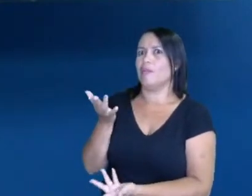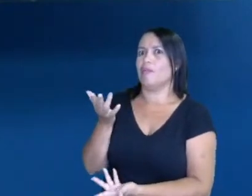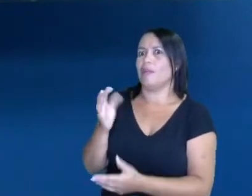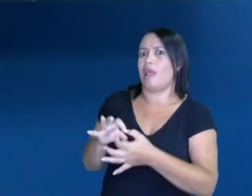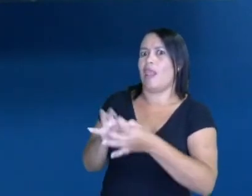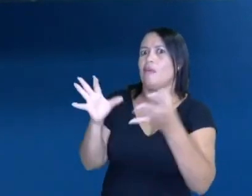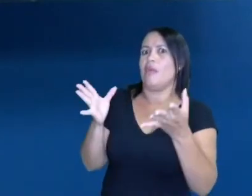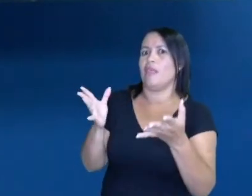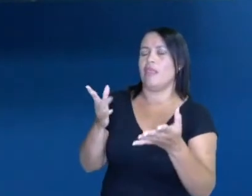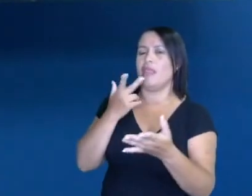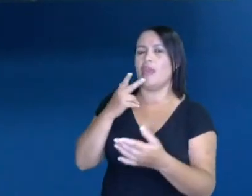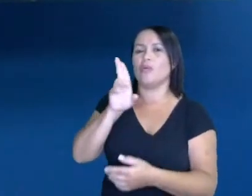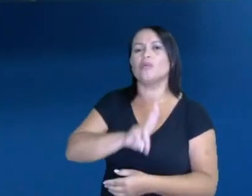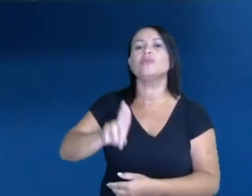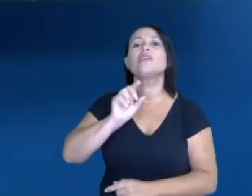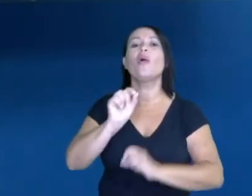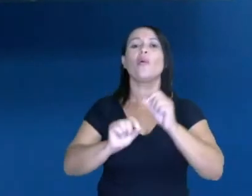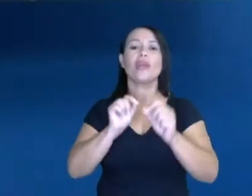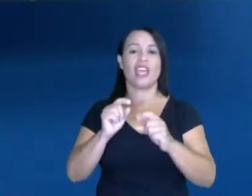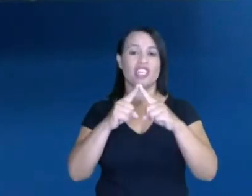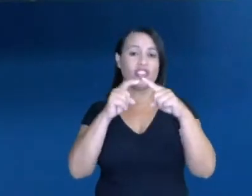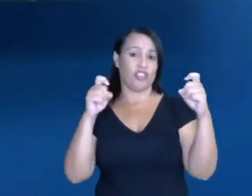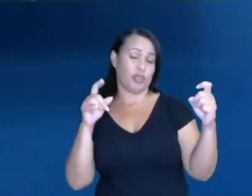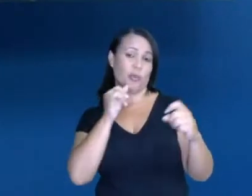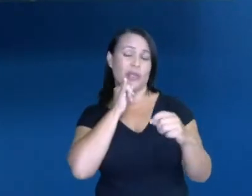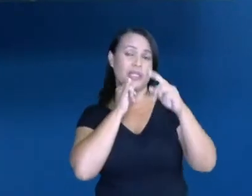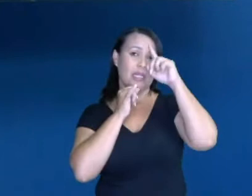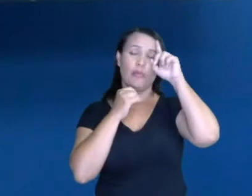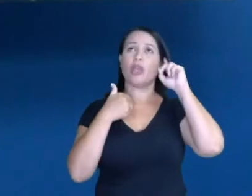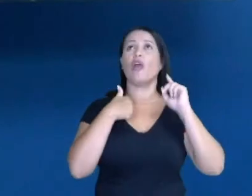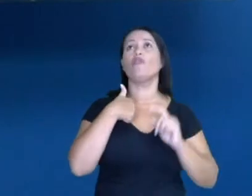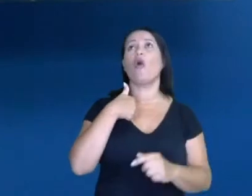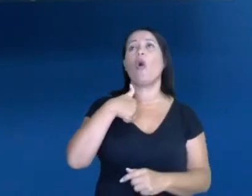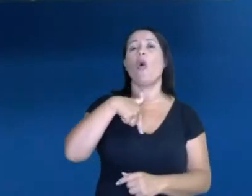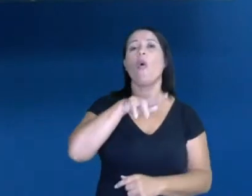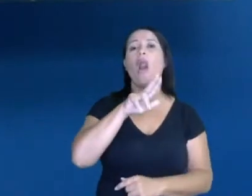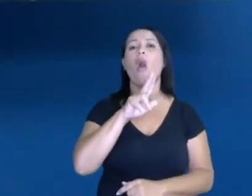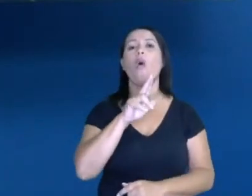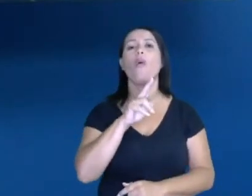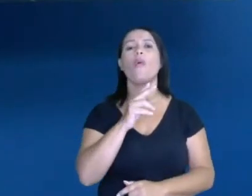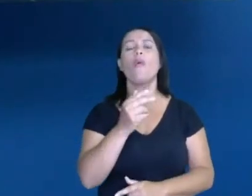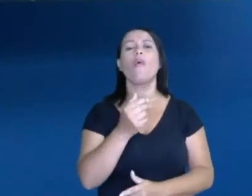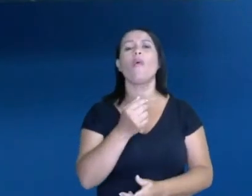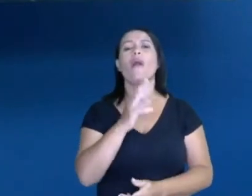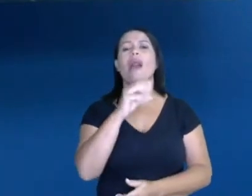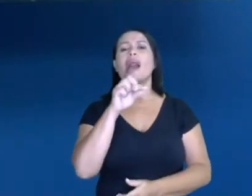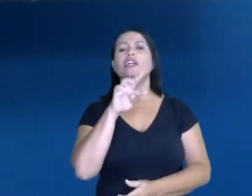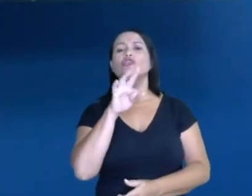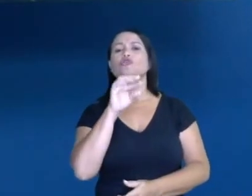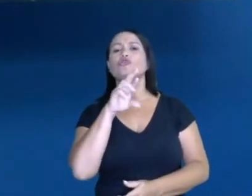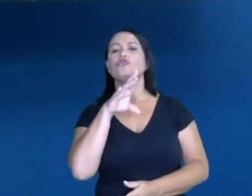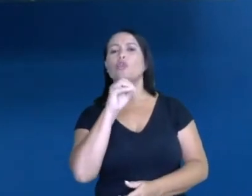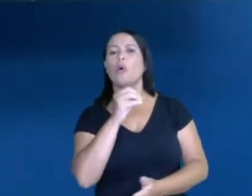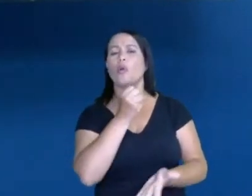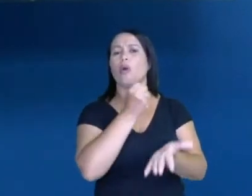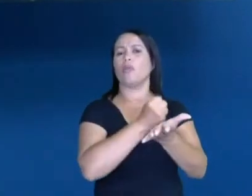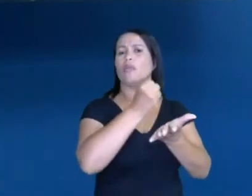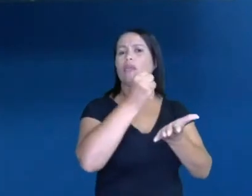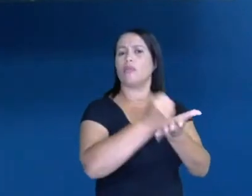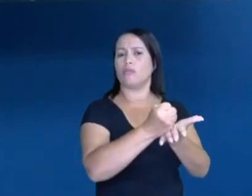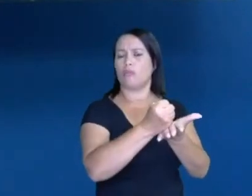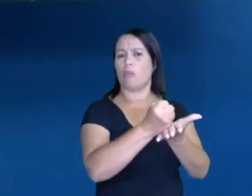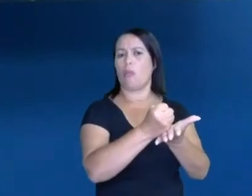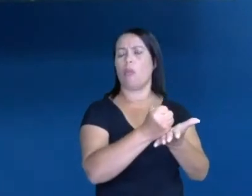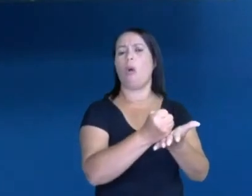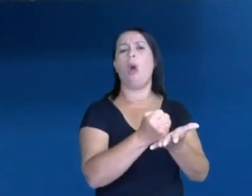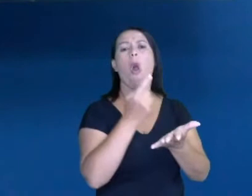essa liberdade para utilizar gírias. Vamos supor que eu vou ao cartório do centro da cidade de Vitória, autenticar um documento